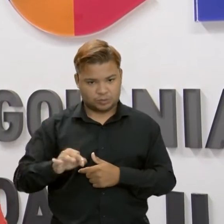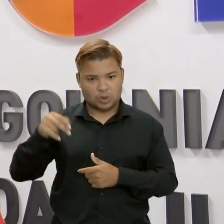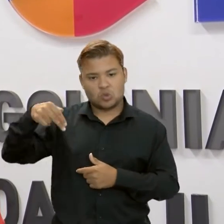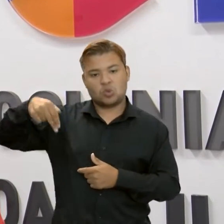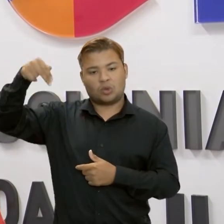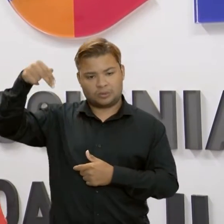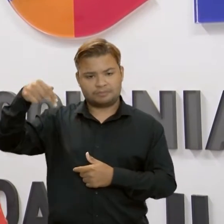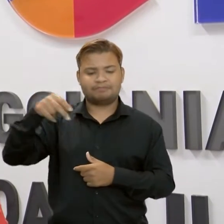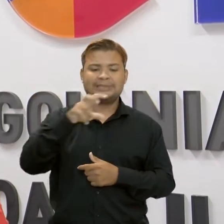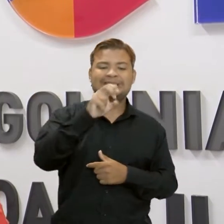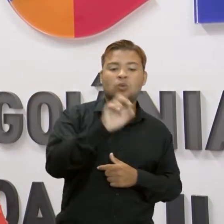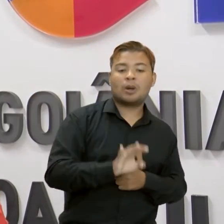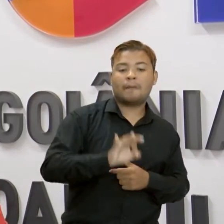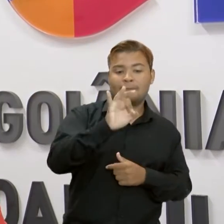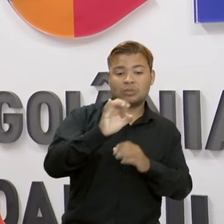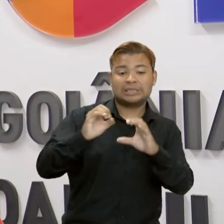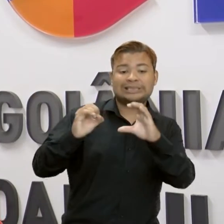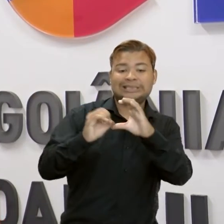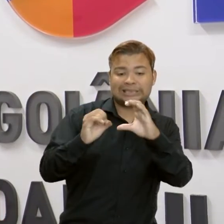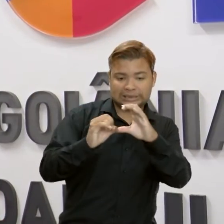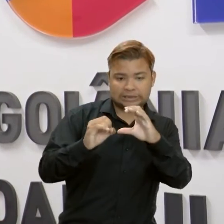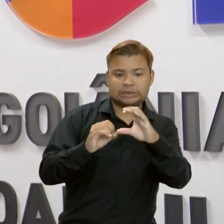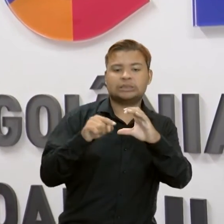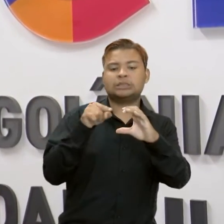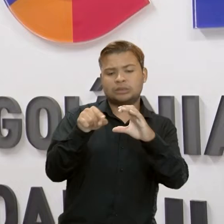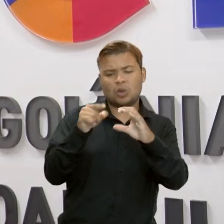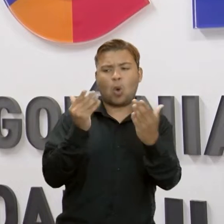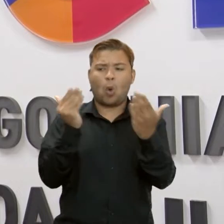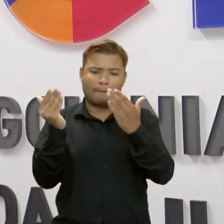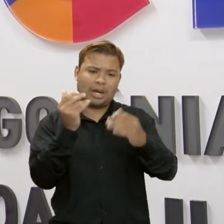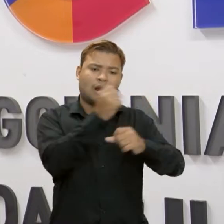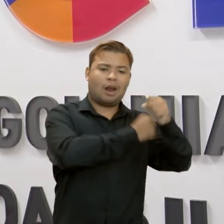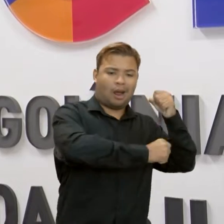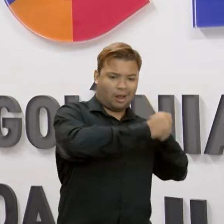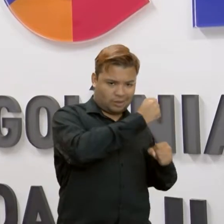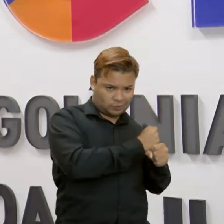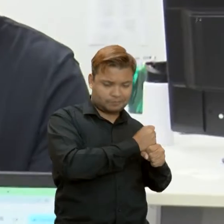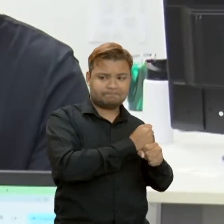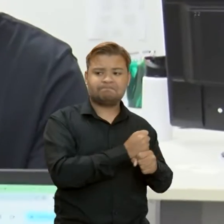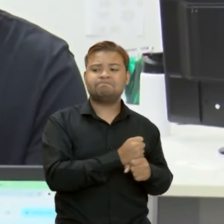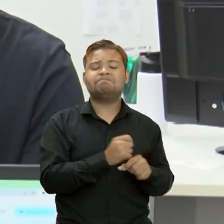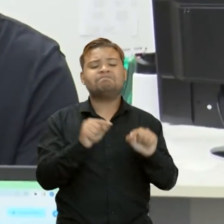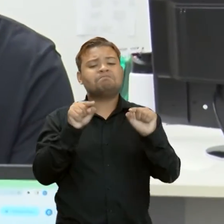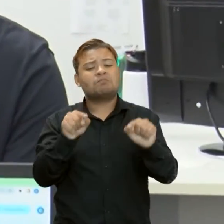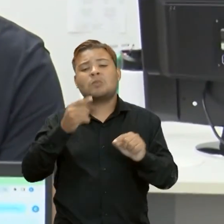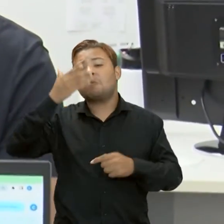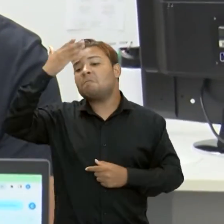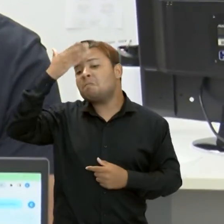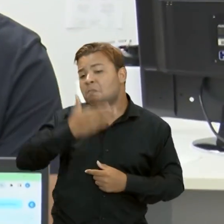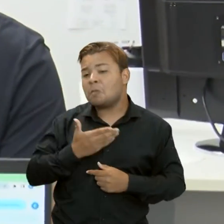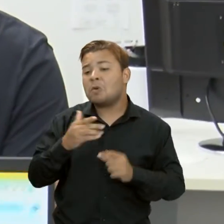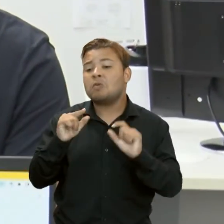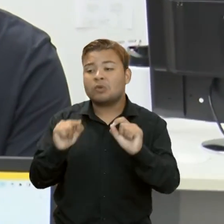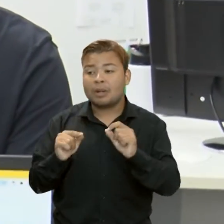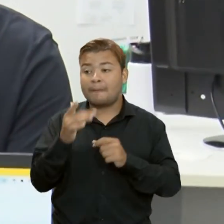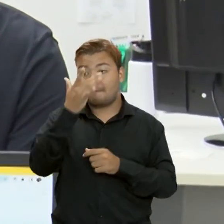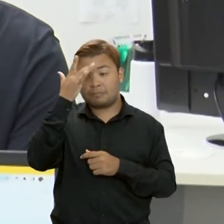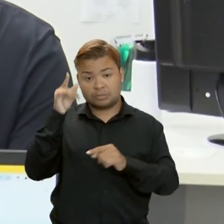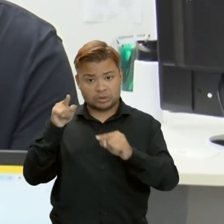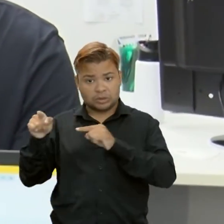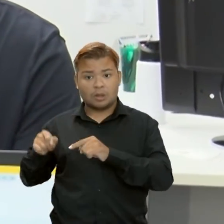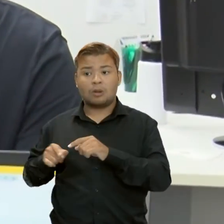empresas aqui da região centro-oeste em relação a 2022. Então, isso mostra para os investidores